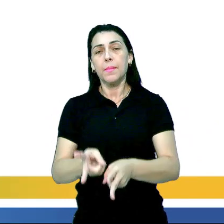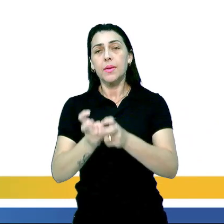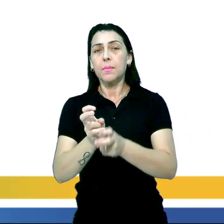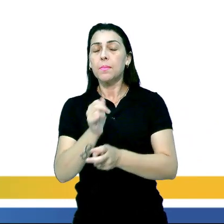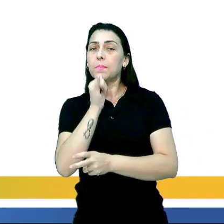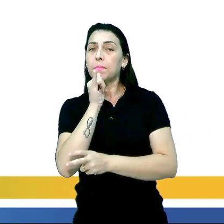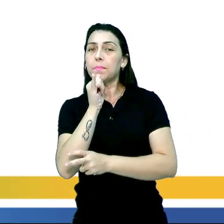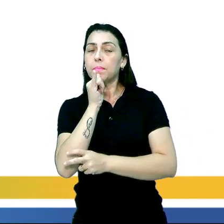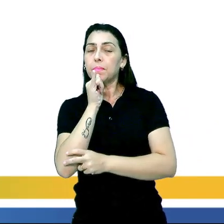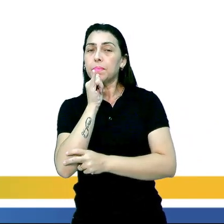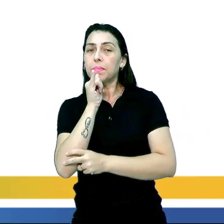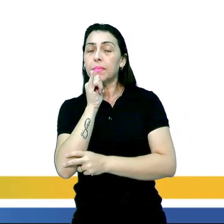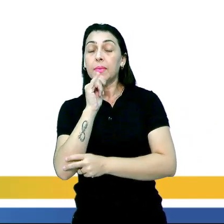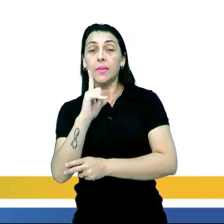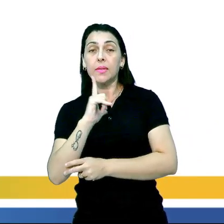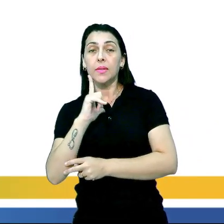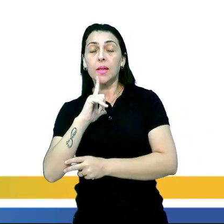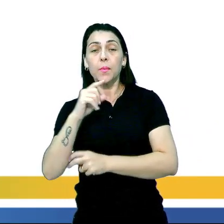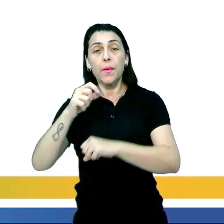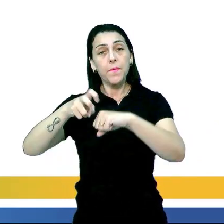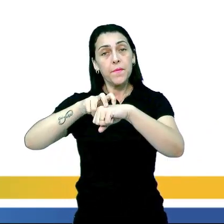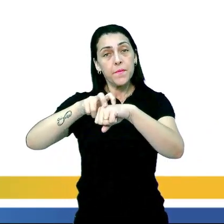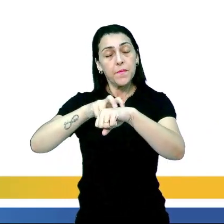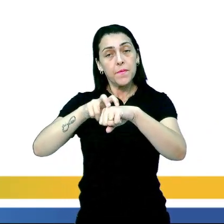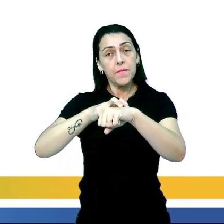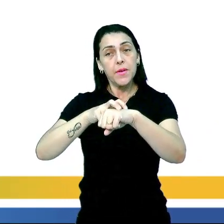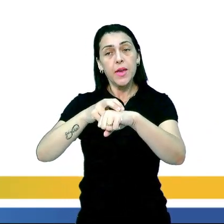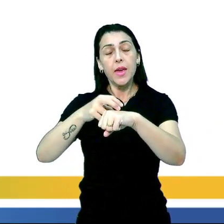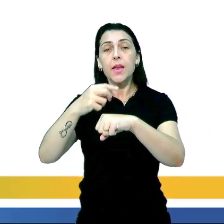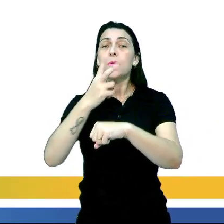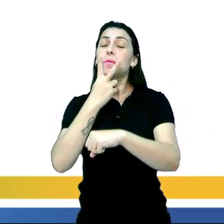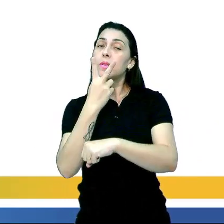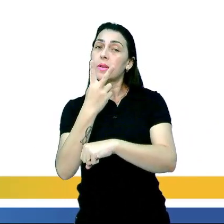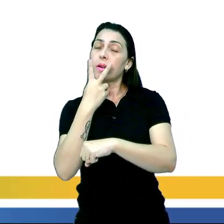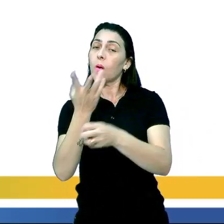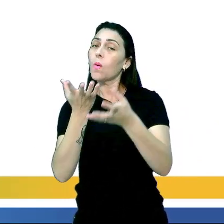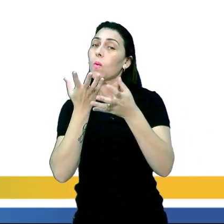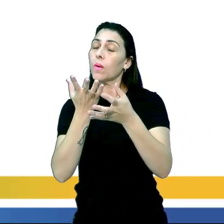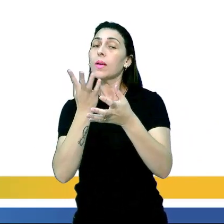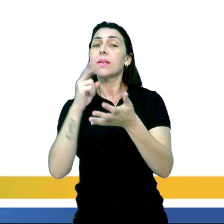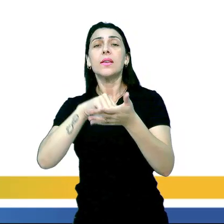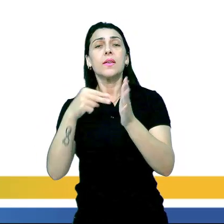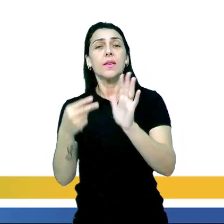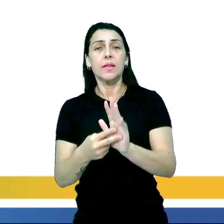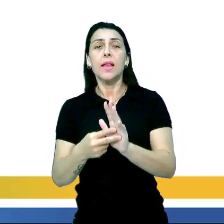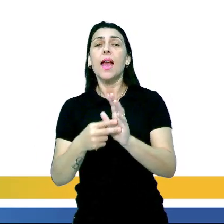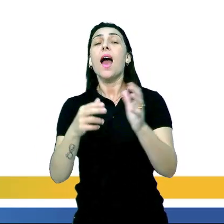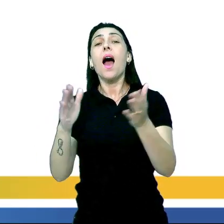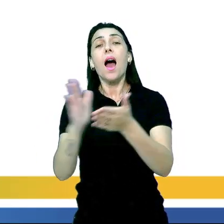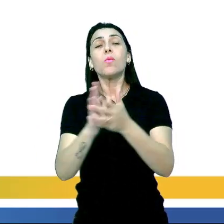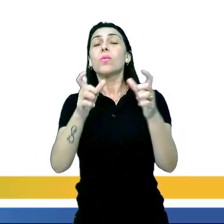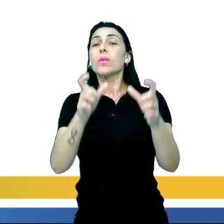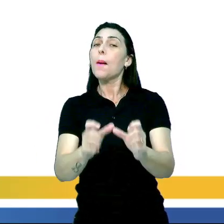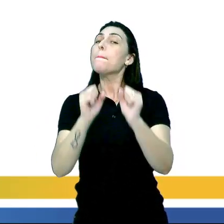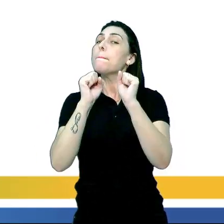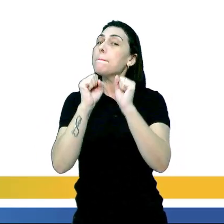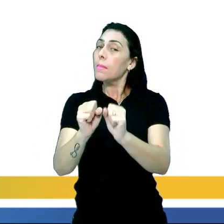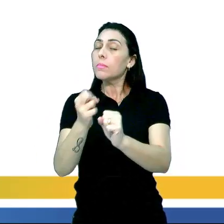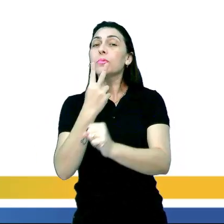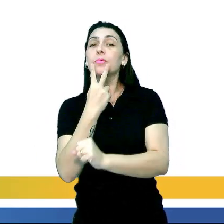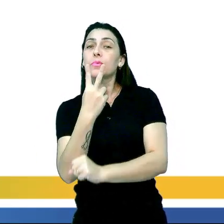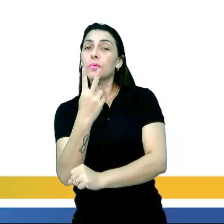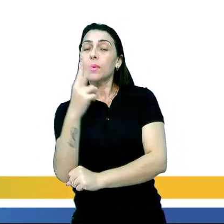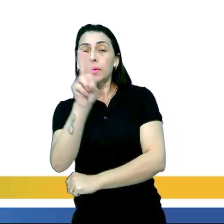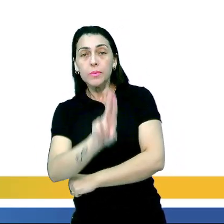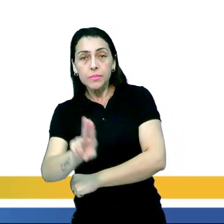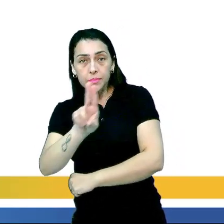Por exemplo, eu tenho uma cor verde ali e um cigarro no meio. Eu quero dizer que em determinados ambientes é permitido